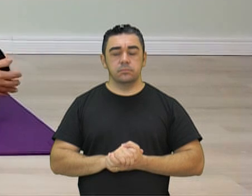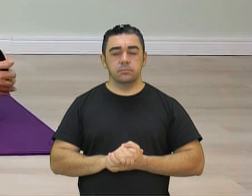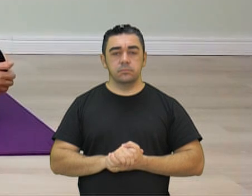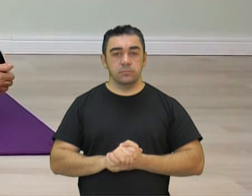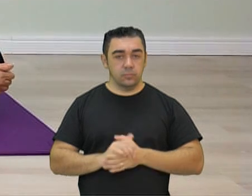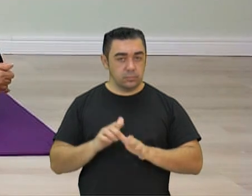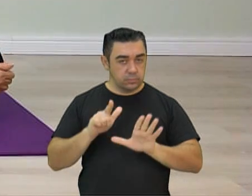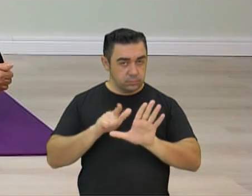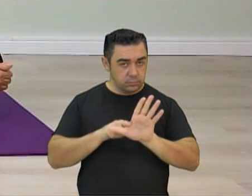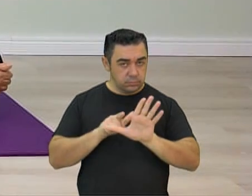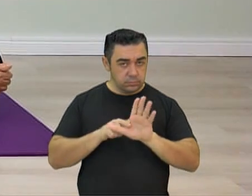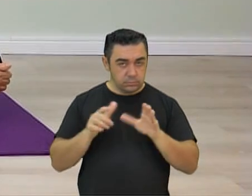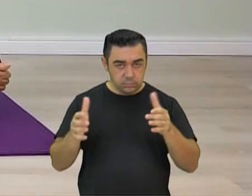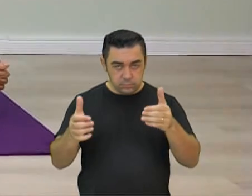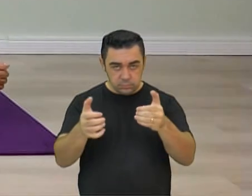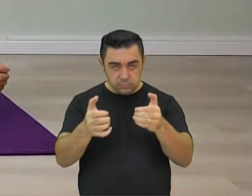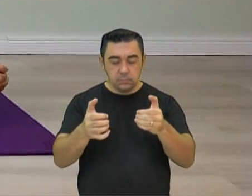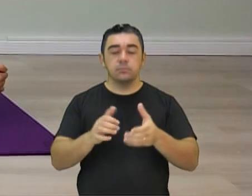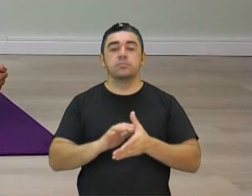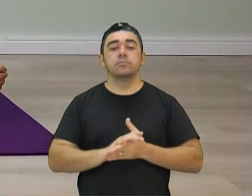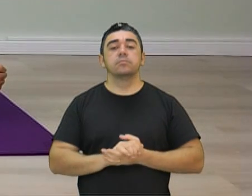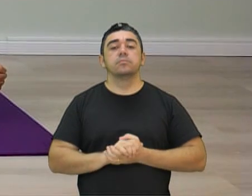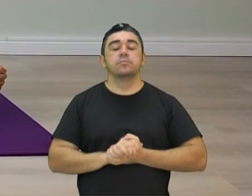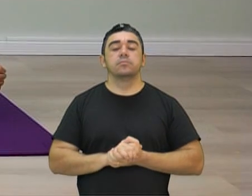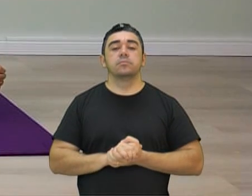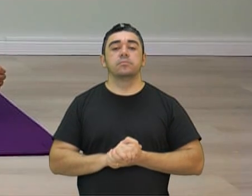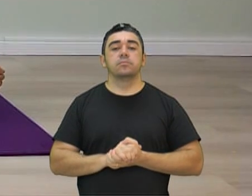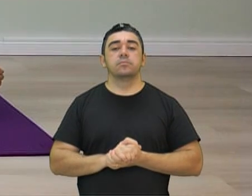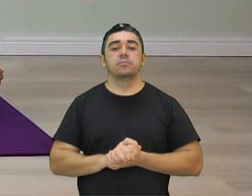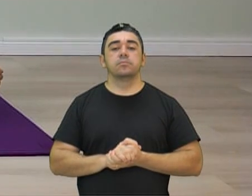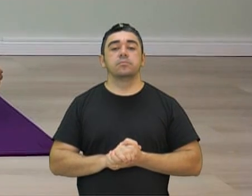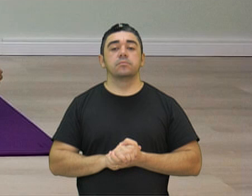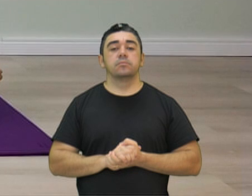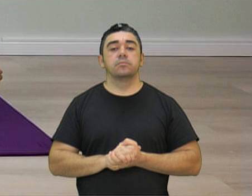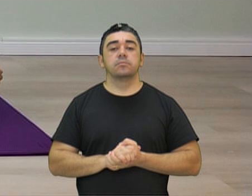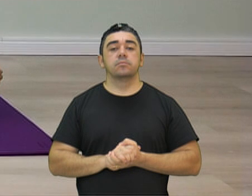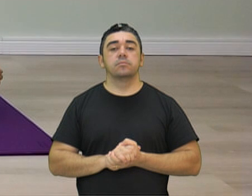pé. E fica.